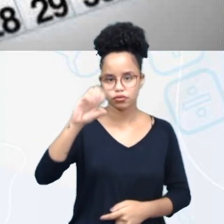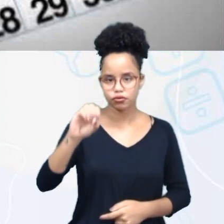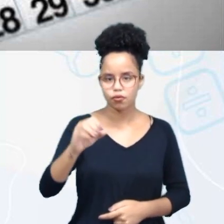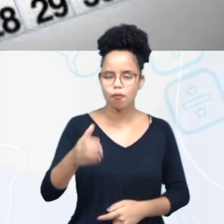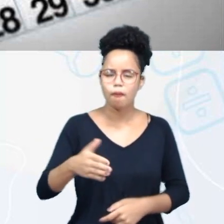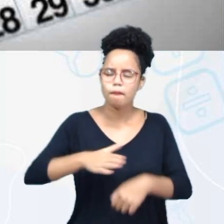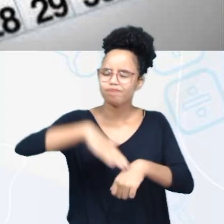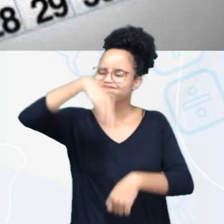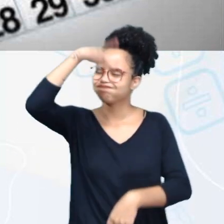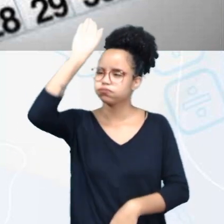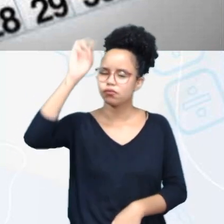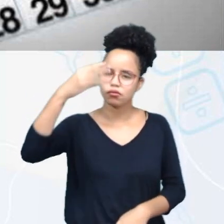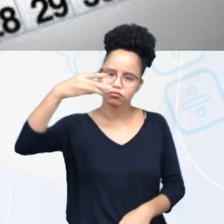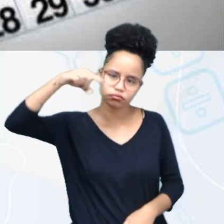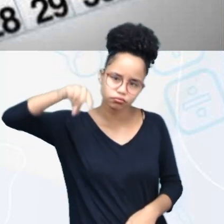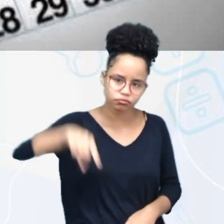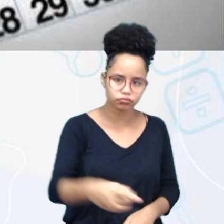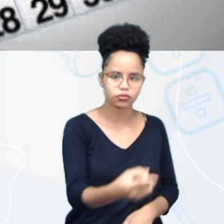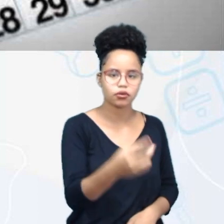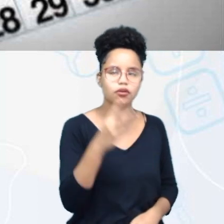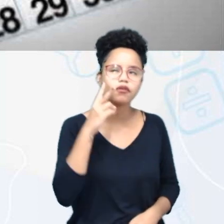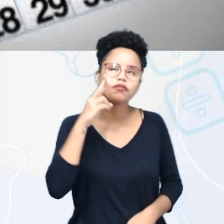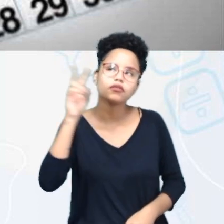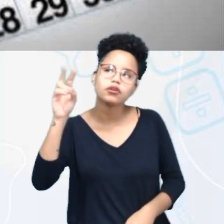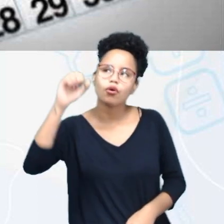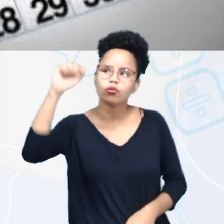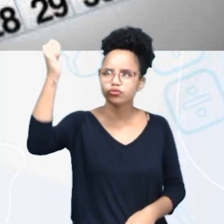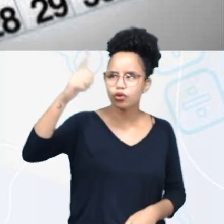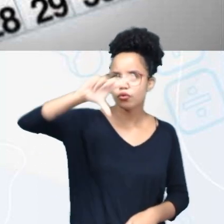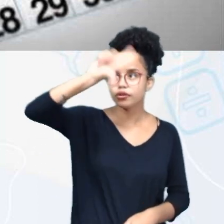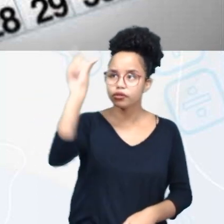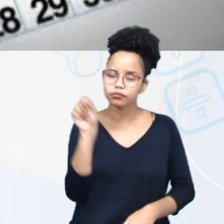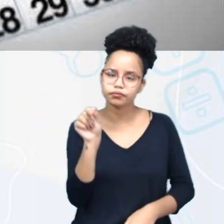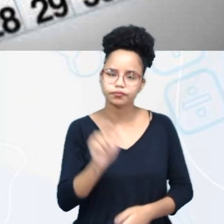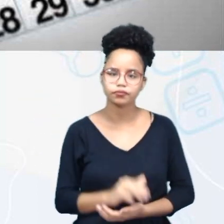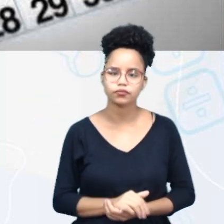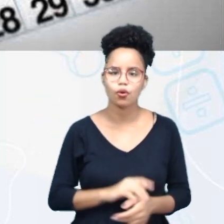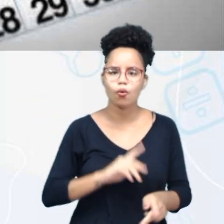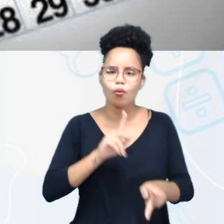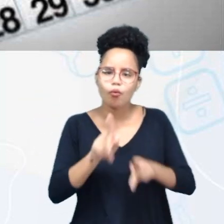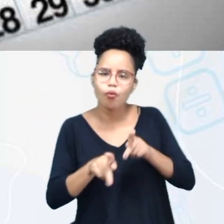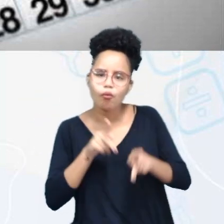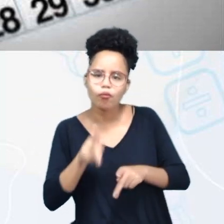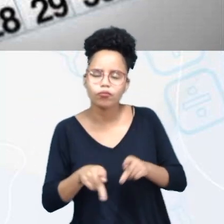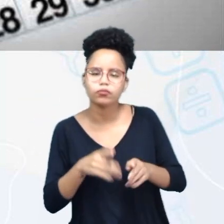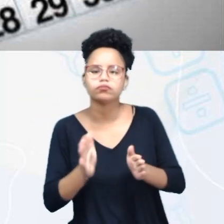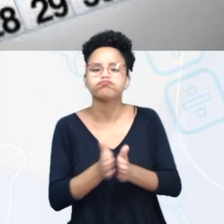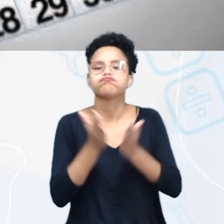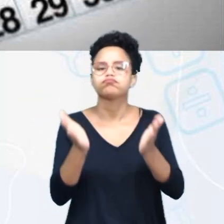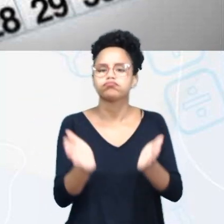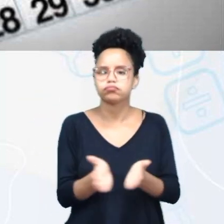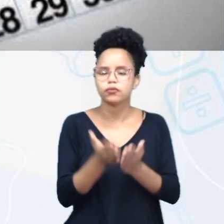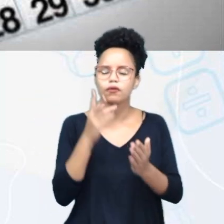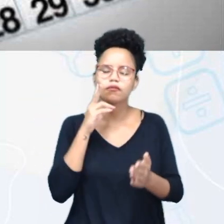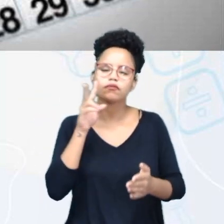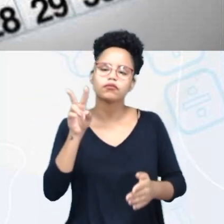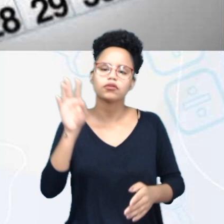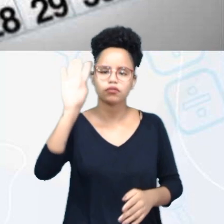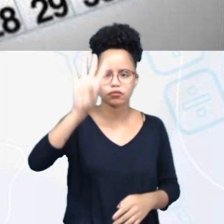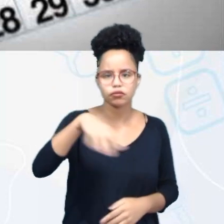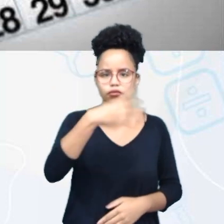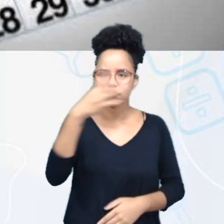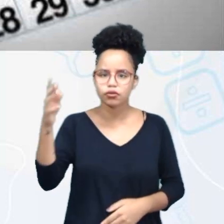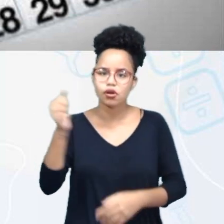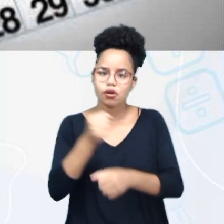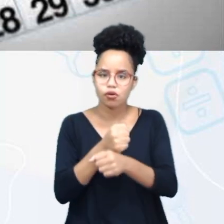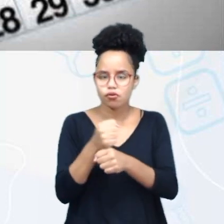que baseavam-se nos movimentos do Sol e da Lua. Os povos cristãos baseiam-se seu calendário no ano